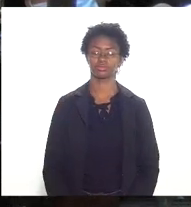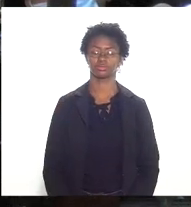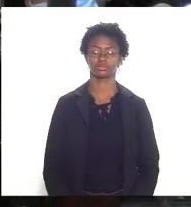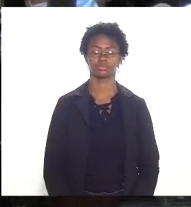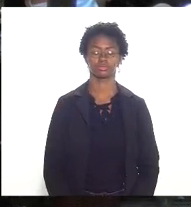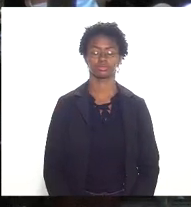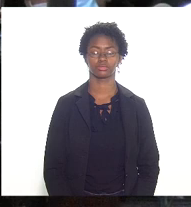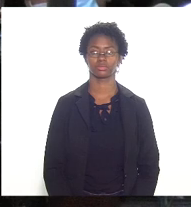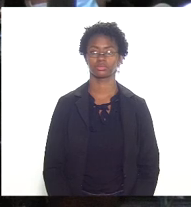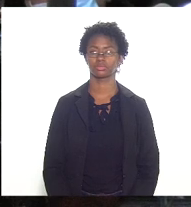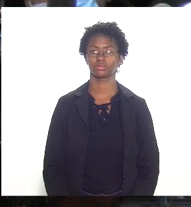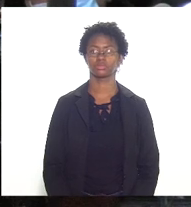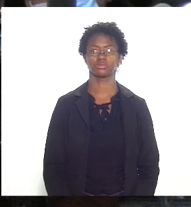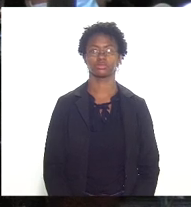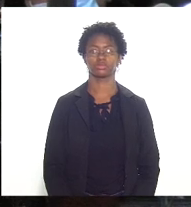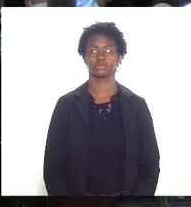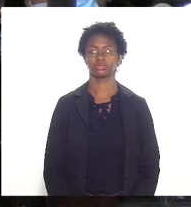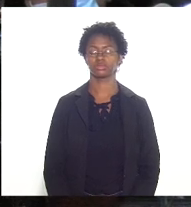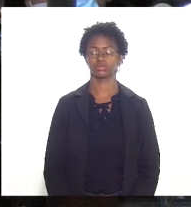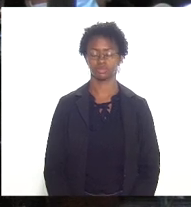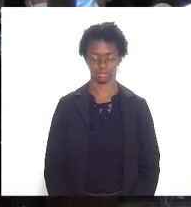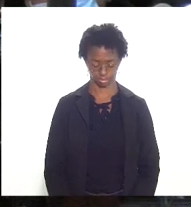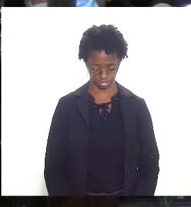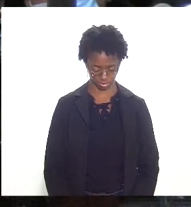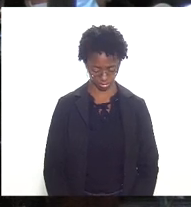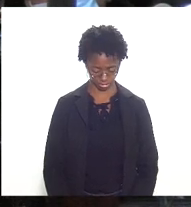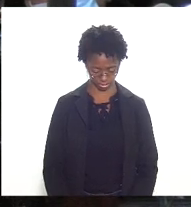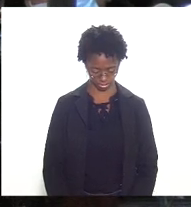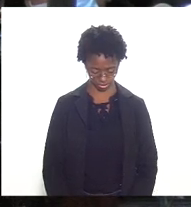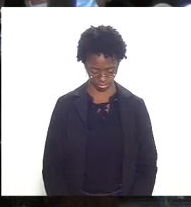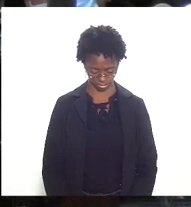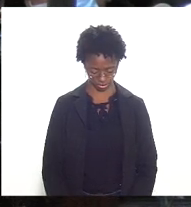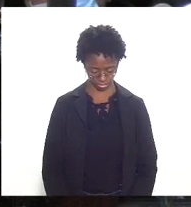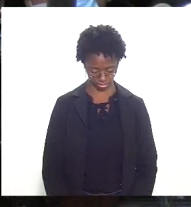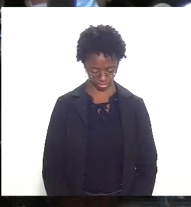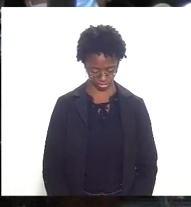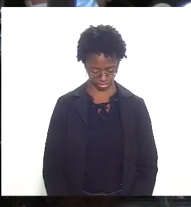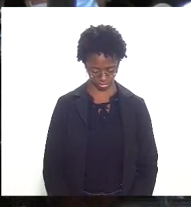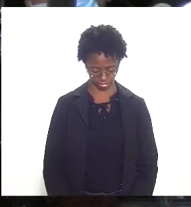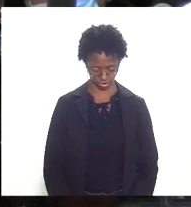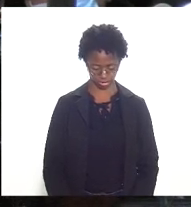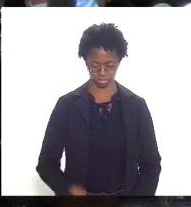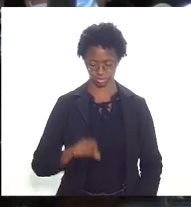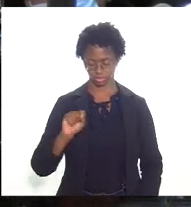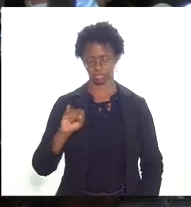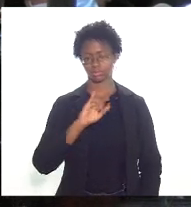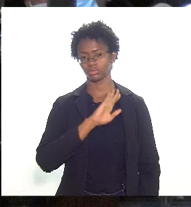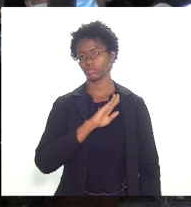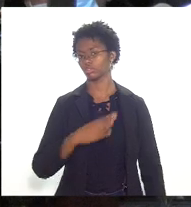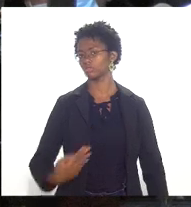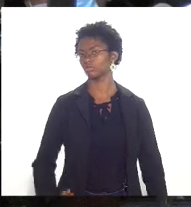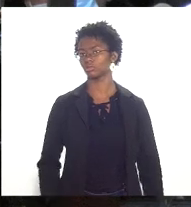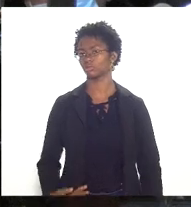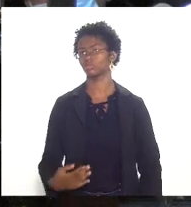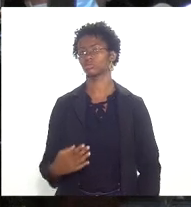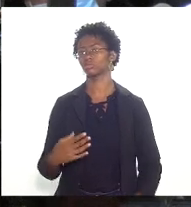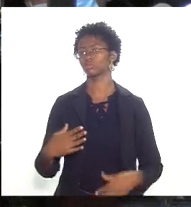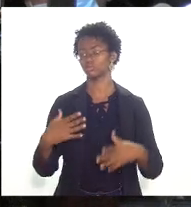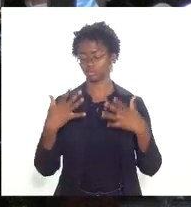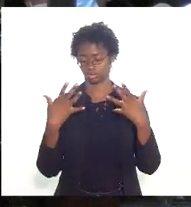E se o governo do estado não aderir o regime de recuperação